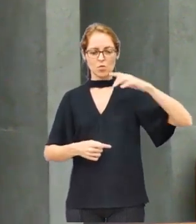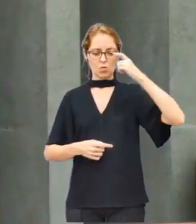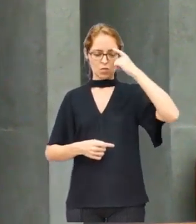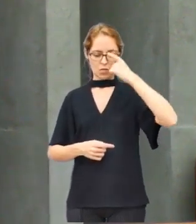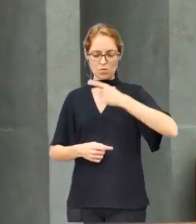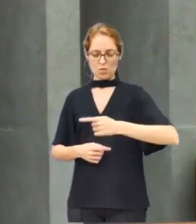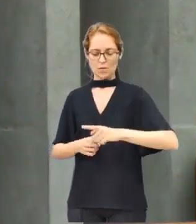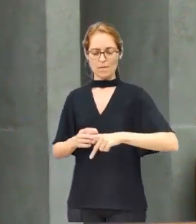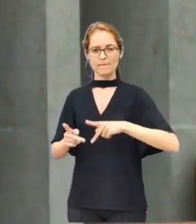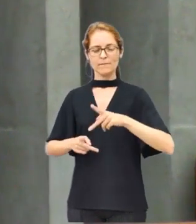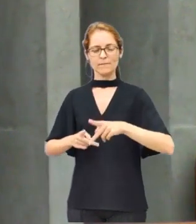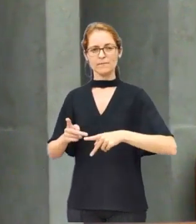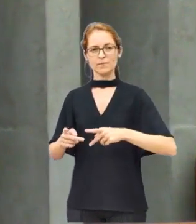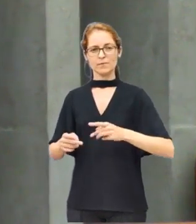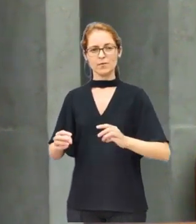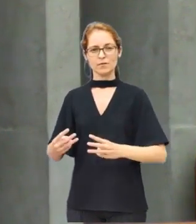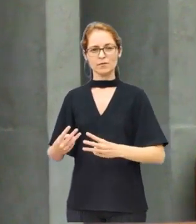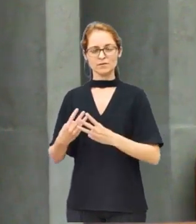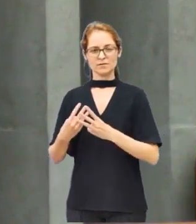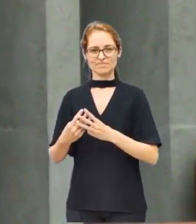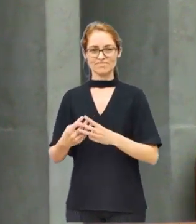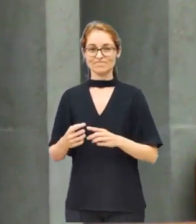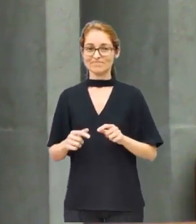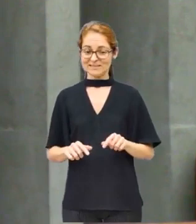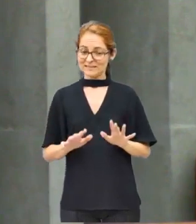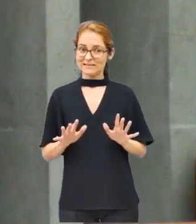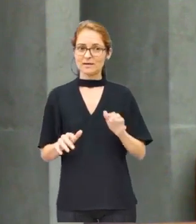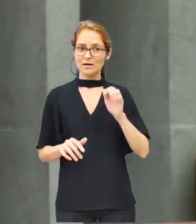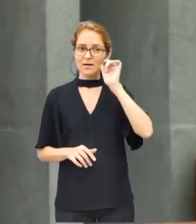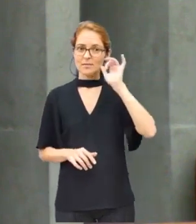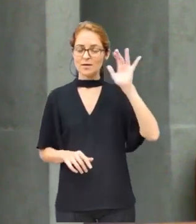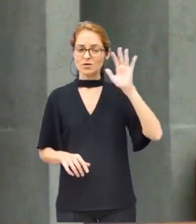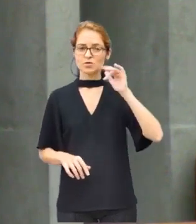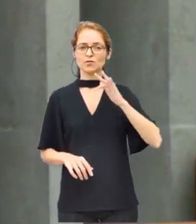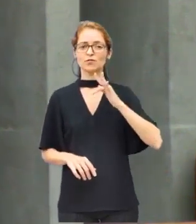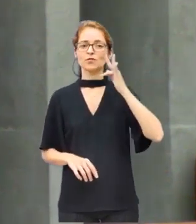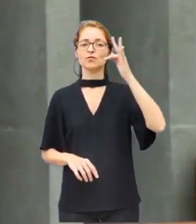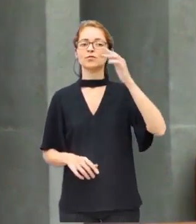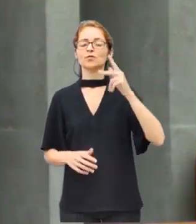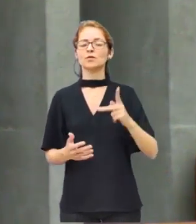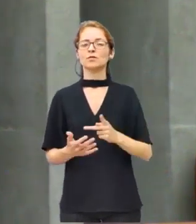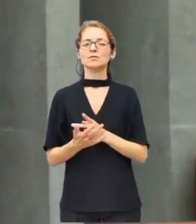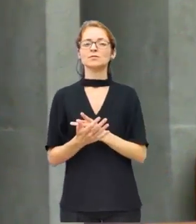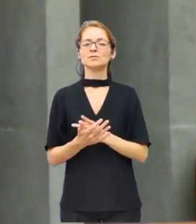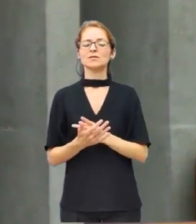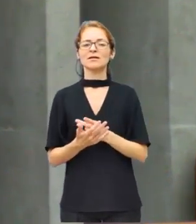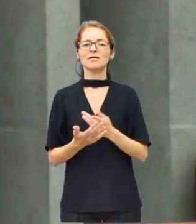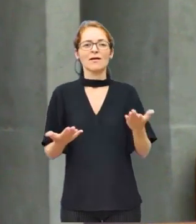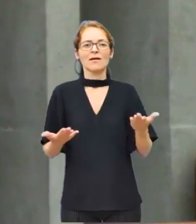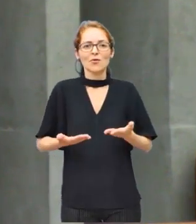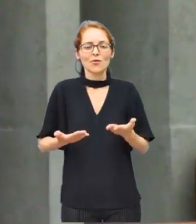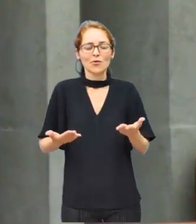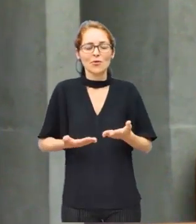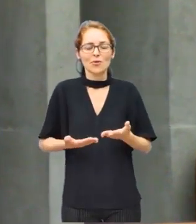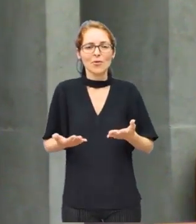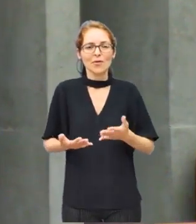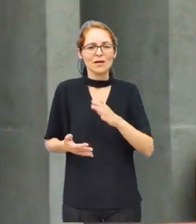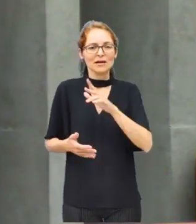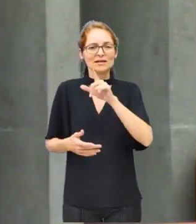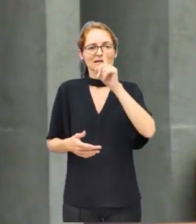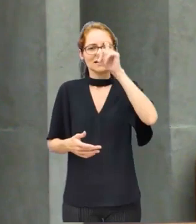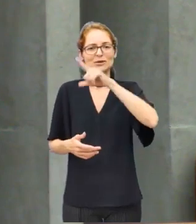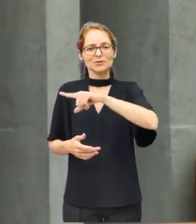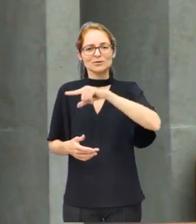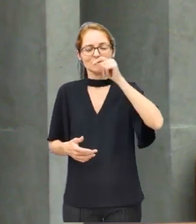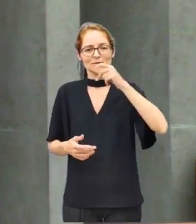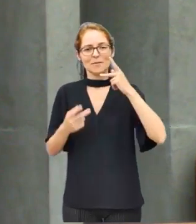Agora imagina Jonas, sabendo que no futuro isso ia acontecer, agora ele é chamado a pregar para esse povo e pregar arrependimento.